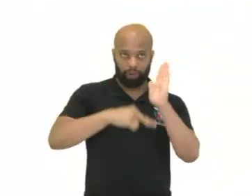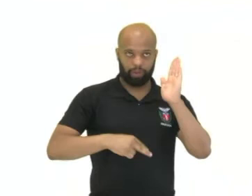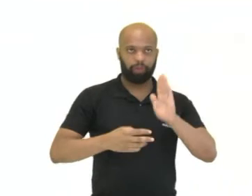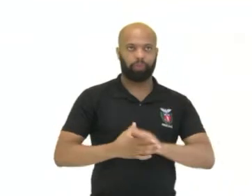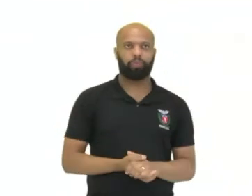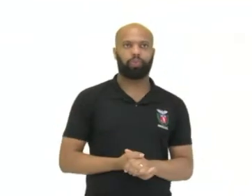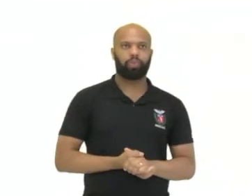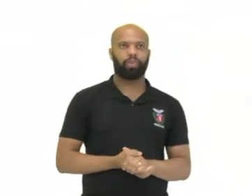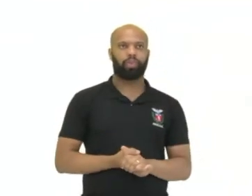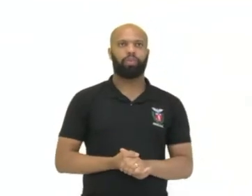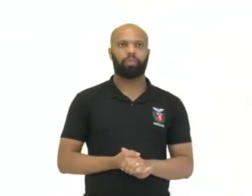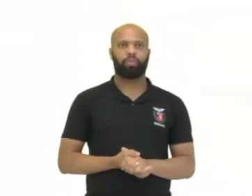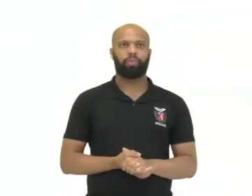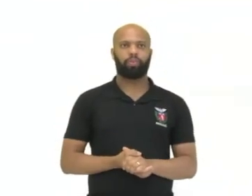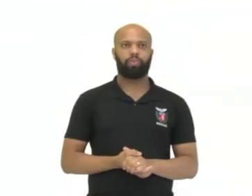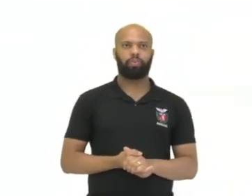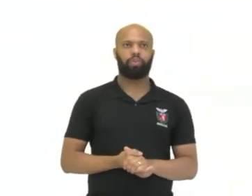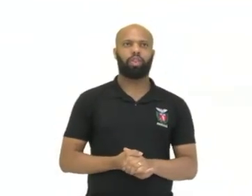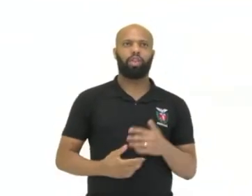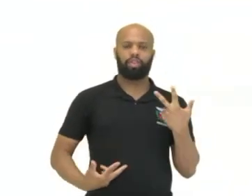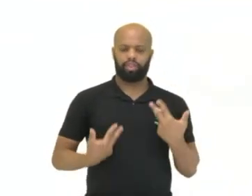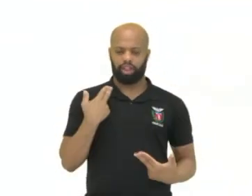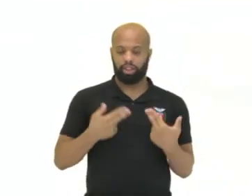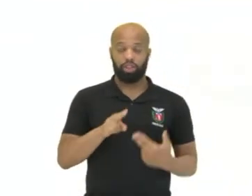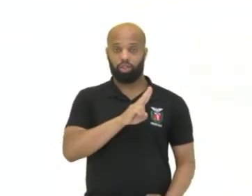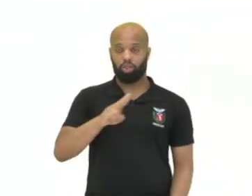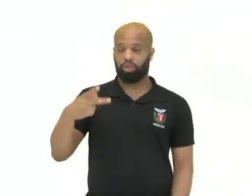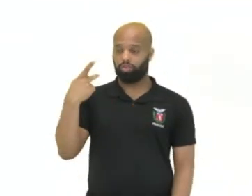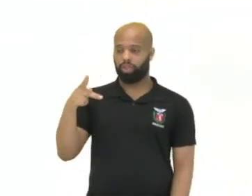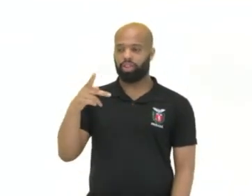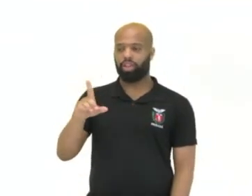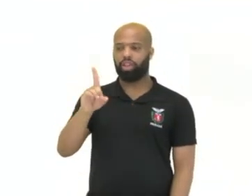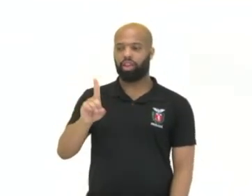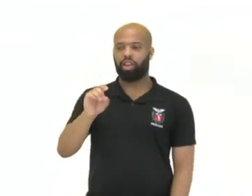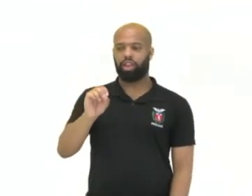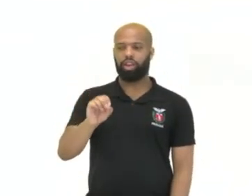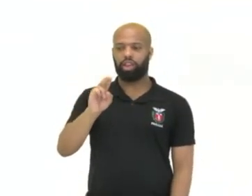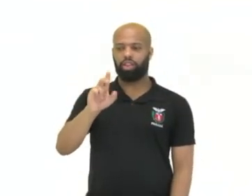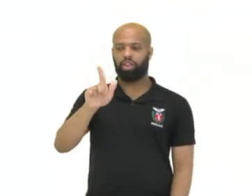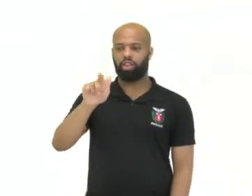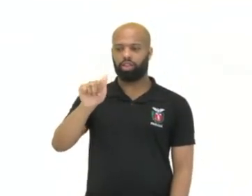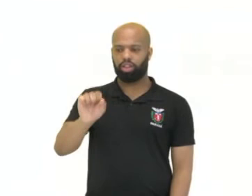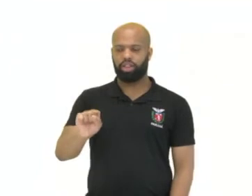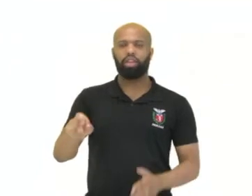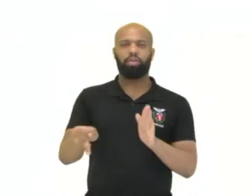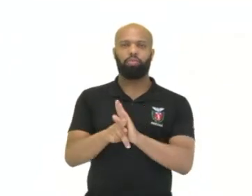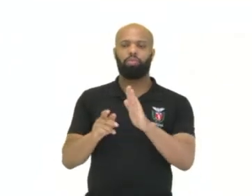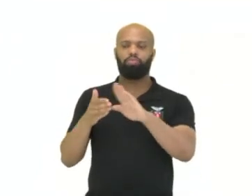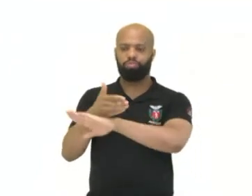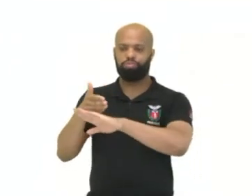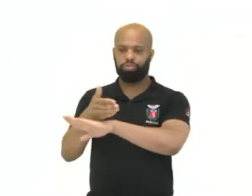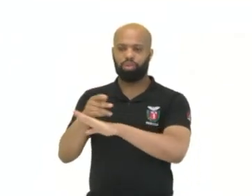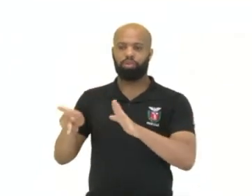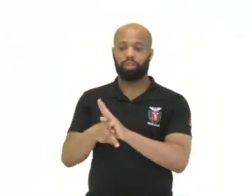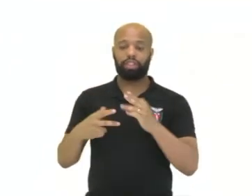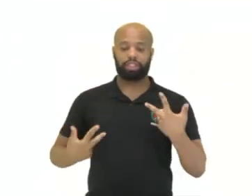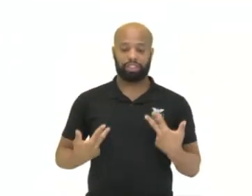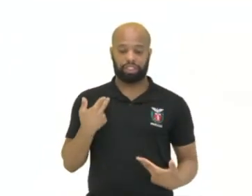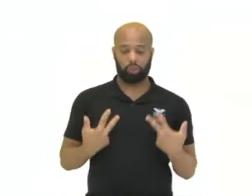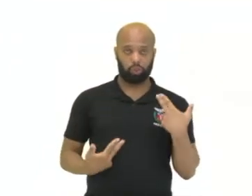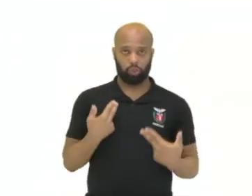recorte? O cirurgião plástico Douglas Jorge, membro da Sociedade Brasileira de Cirurgia